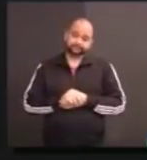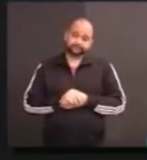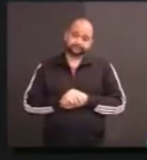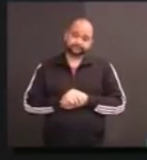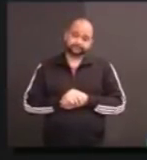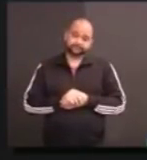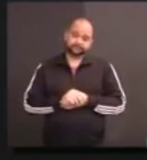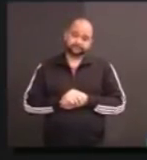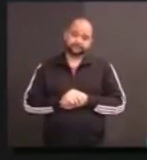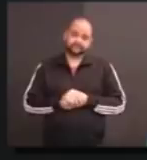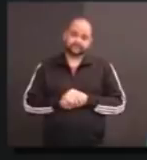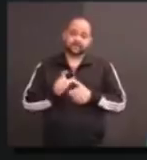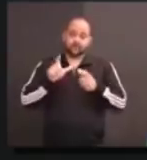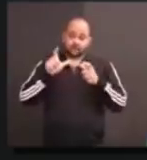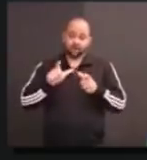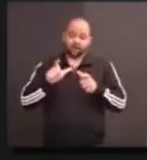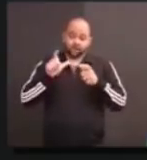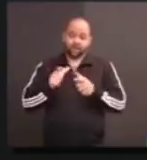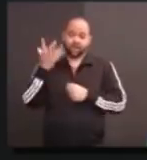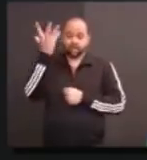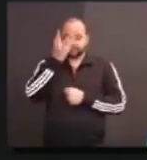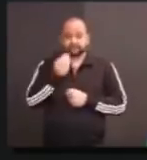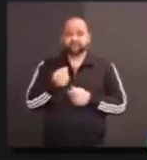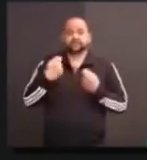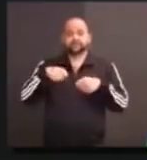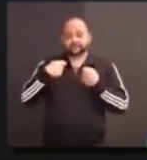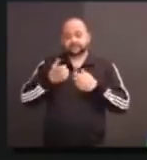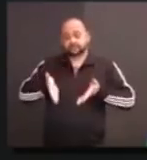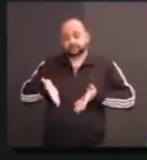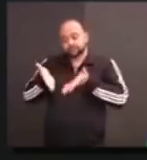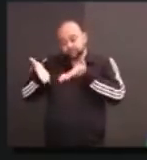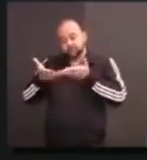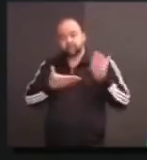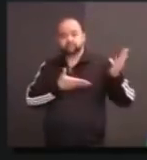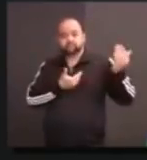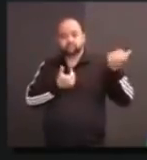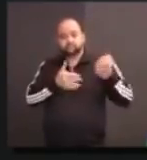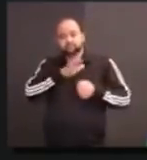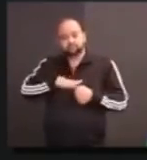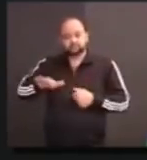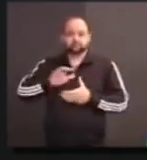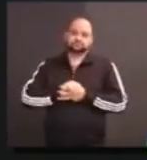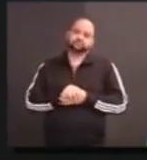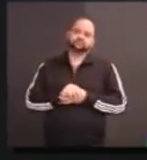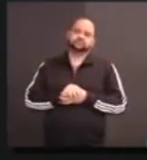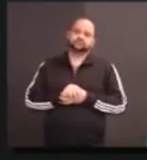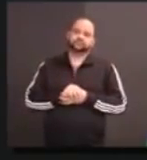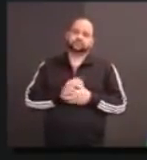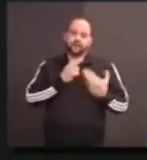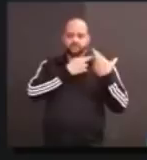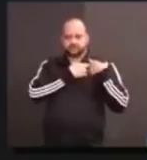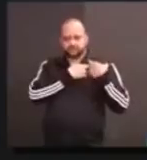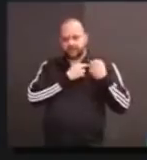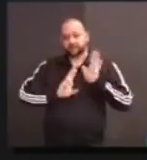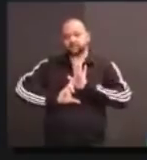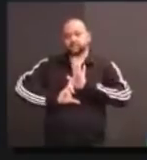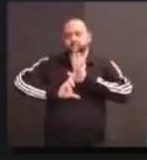Centro espírita precisa investir na mocidade. Os dirigentes